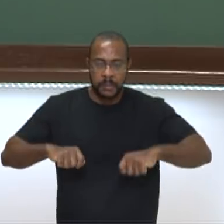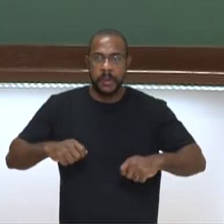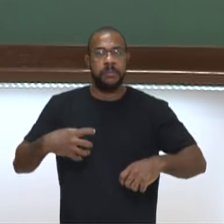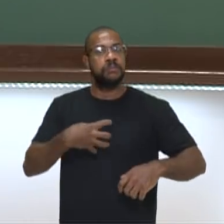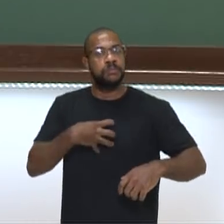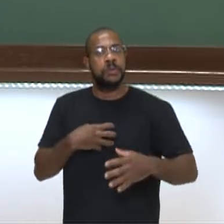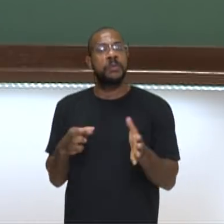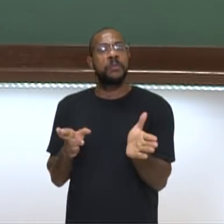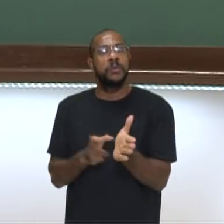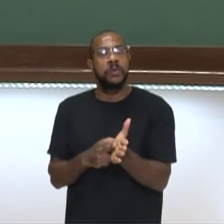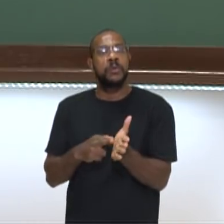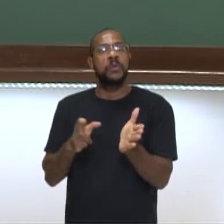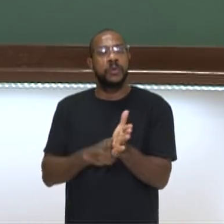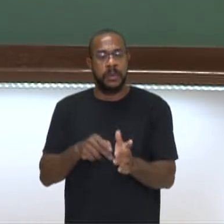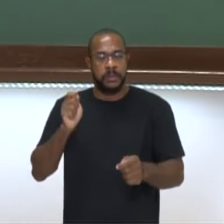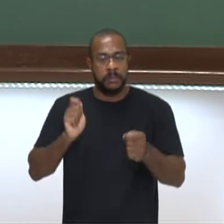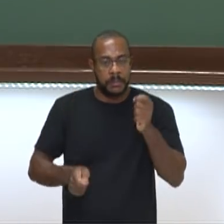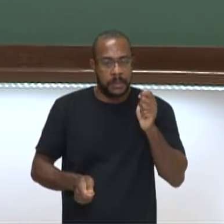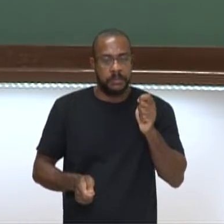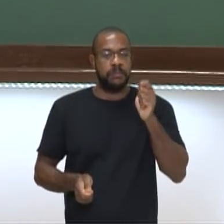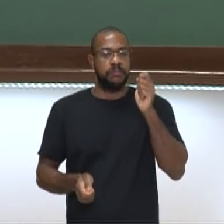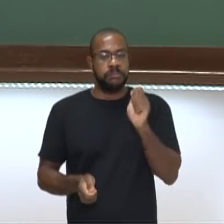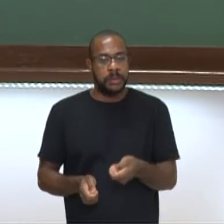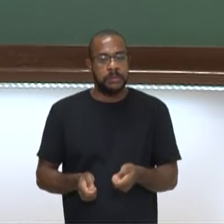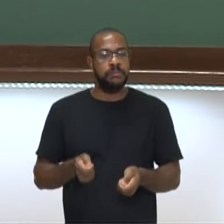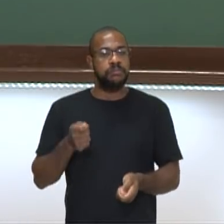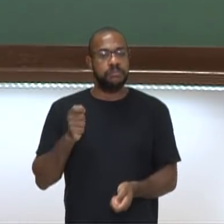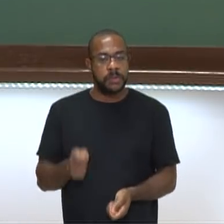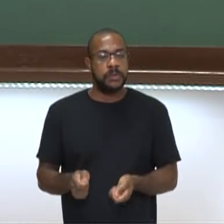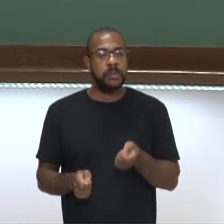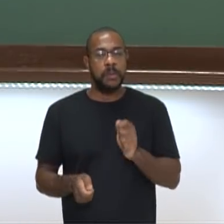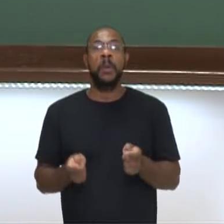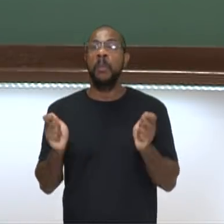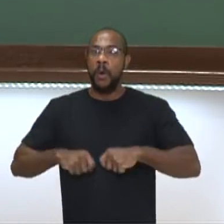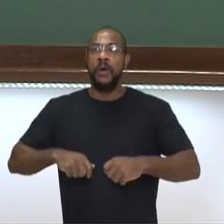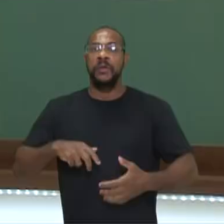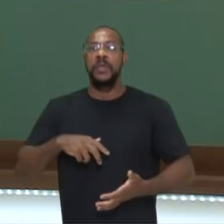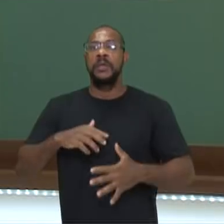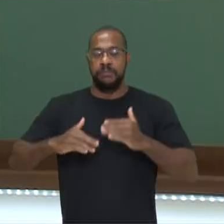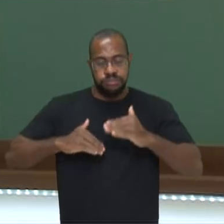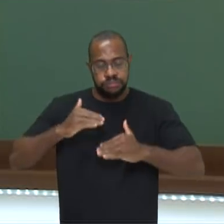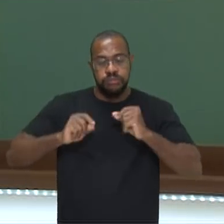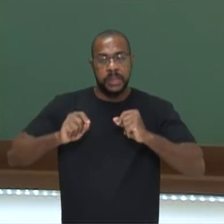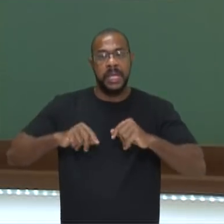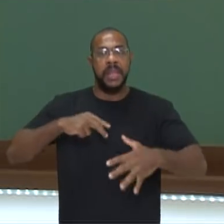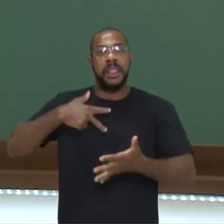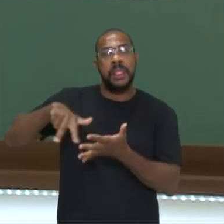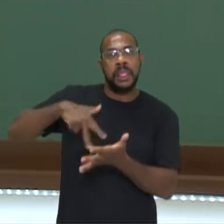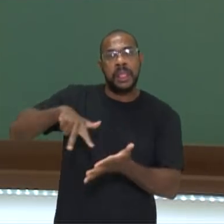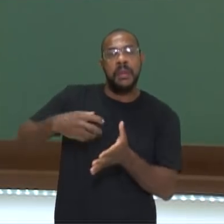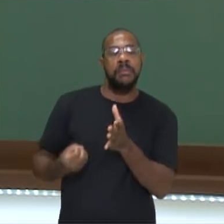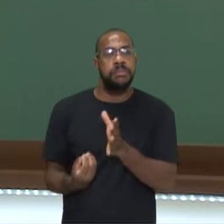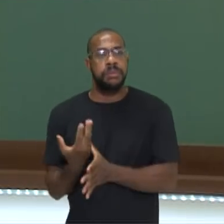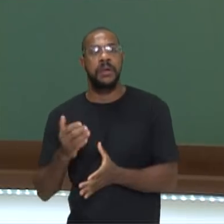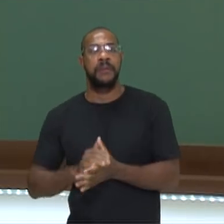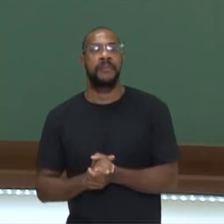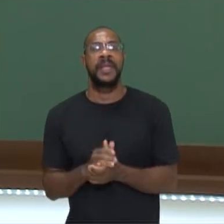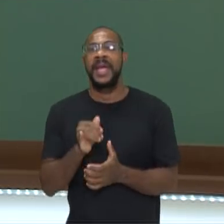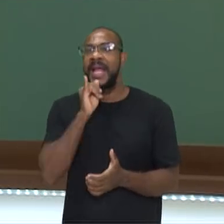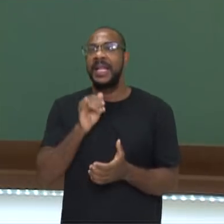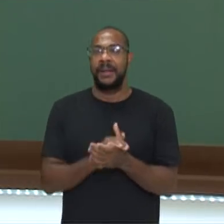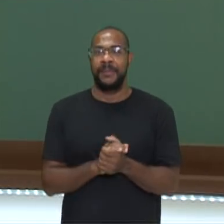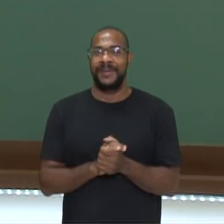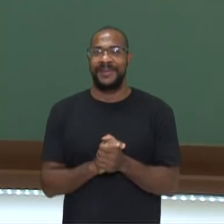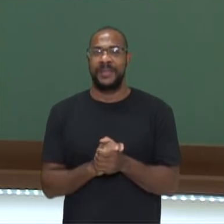das batidas de um tambor, desenvolver uma dança, certo? Por exemplo, as comunidades